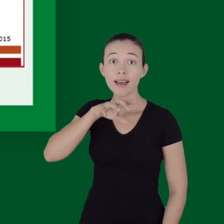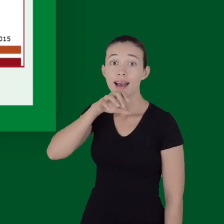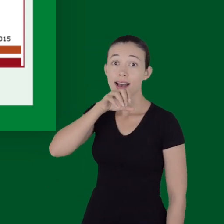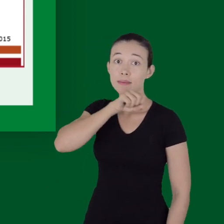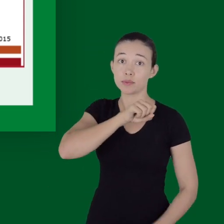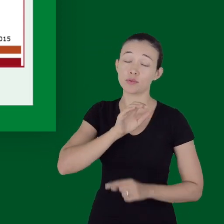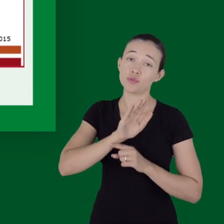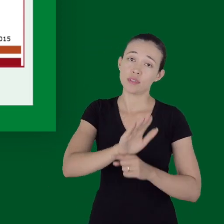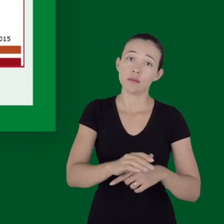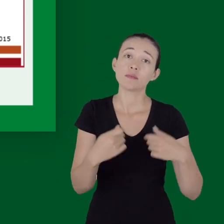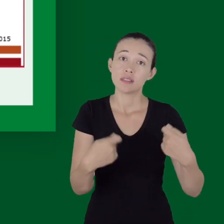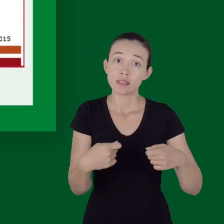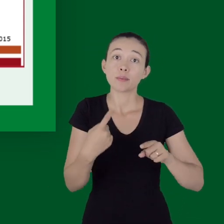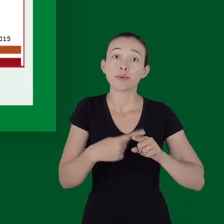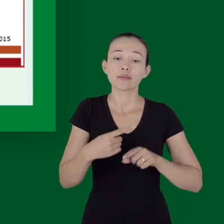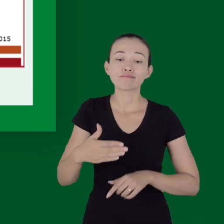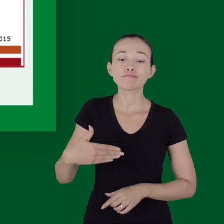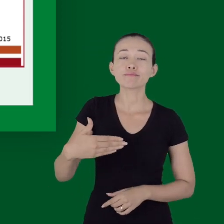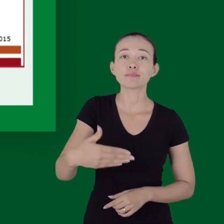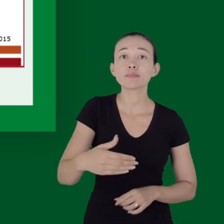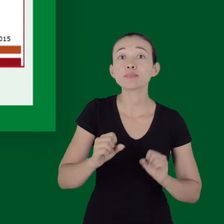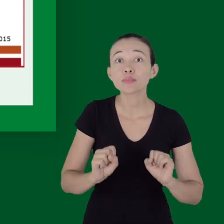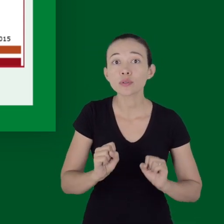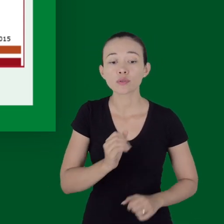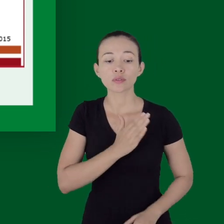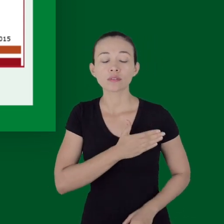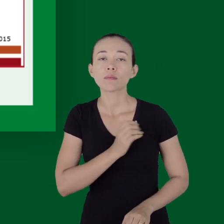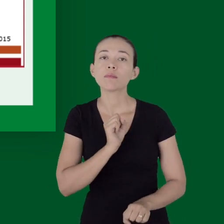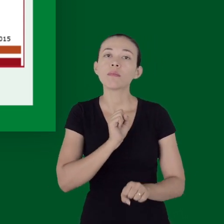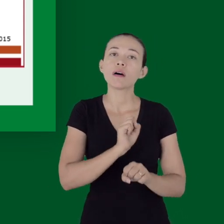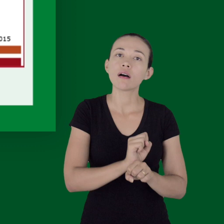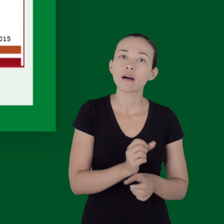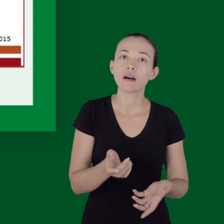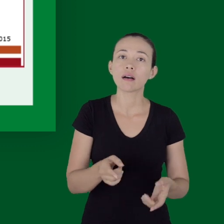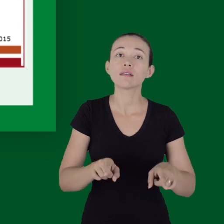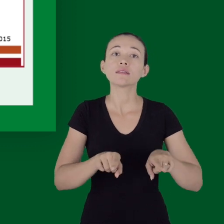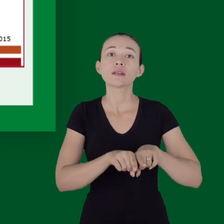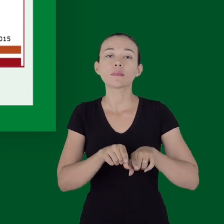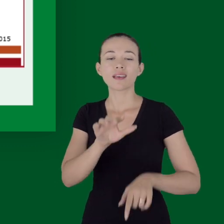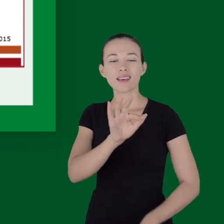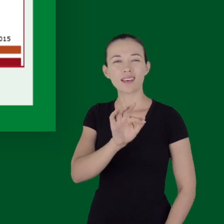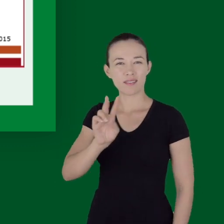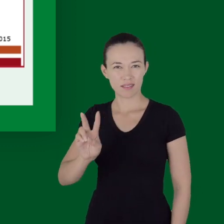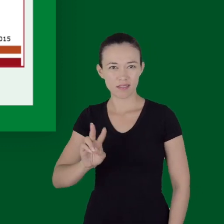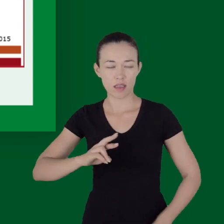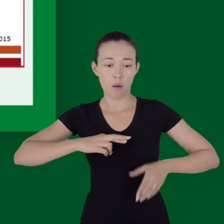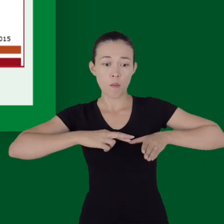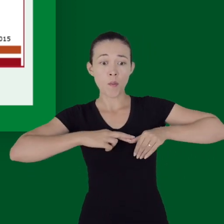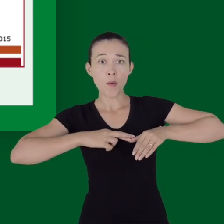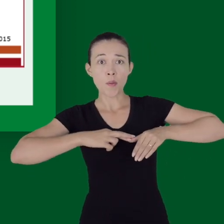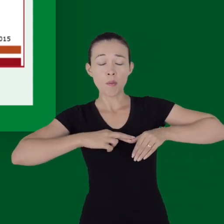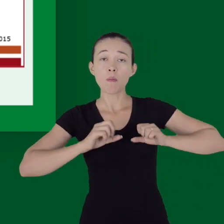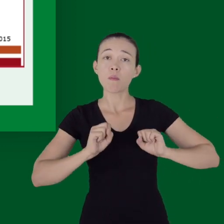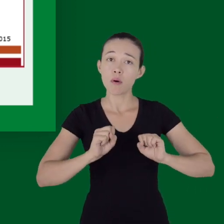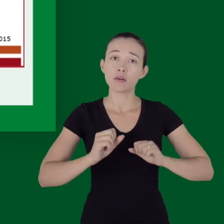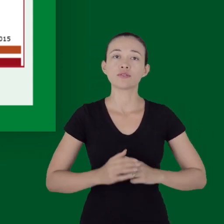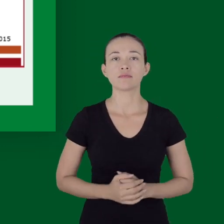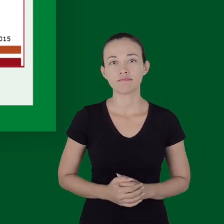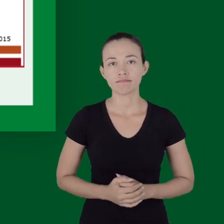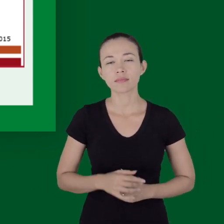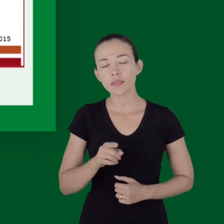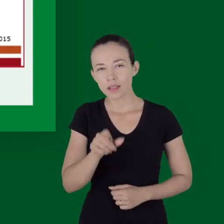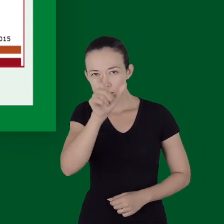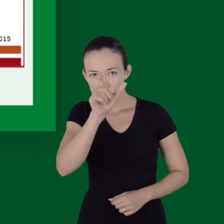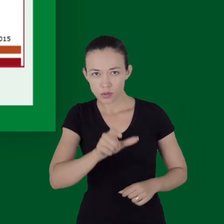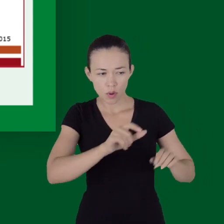rápido, porque ele tem alta taxa de degeneração para PCR, para FV. Então, se o paciente estiver instável,